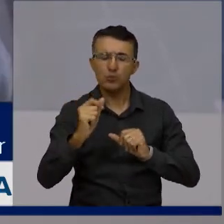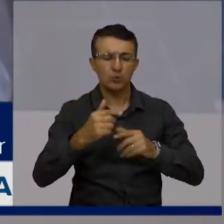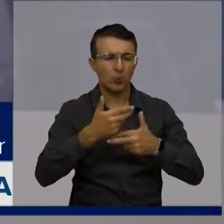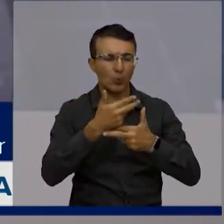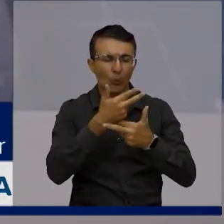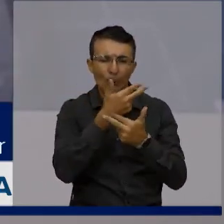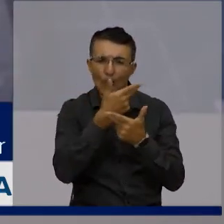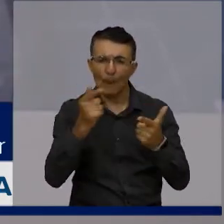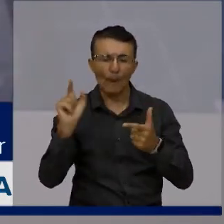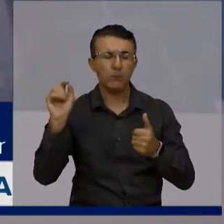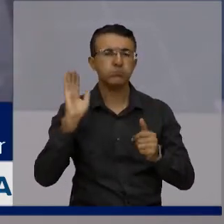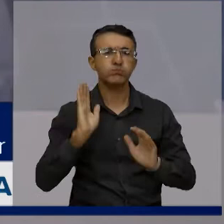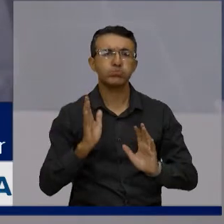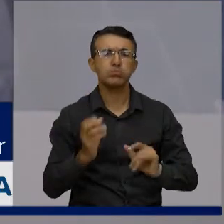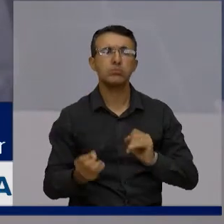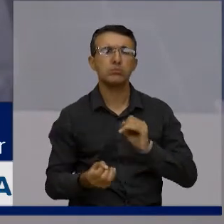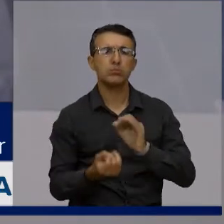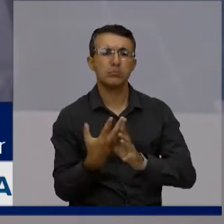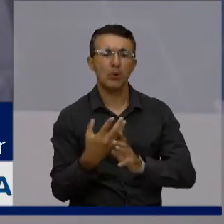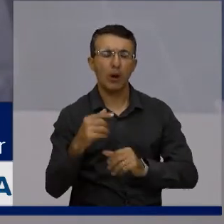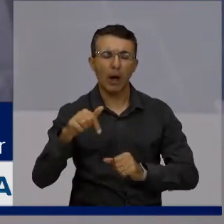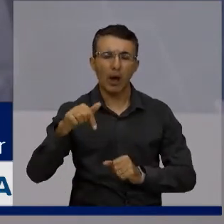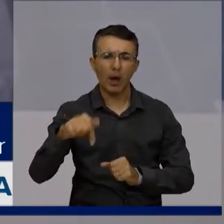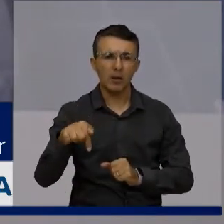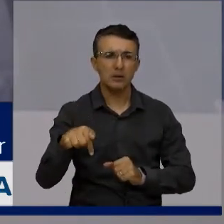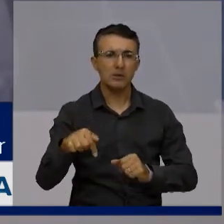Nesta casa aqui, recentemente,